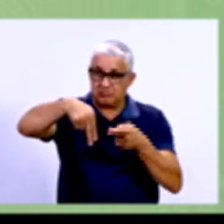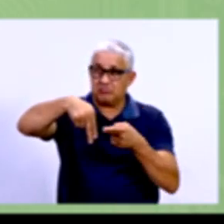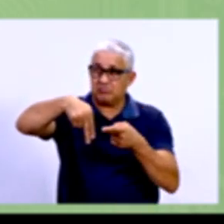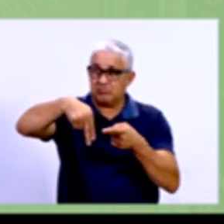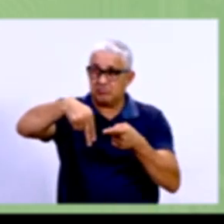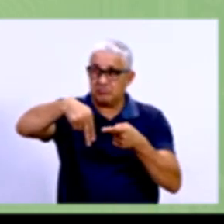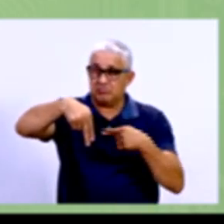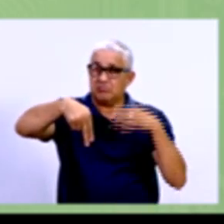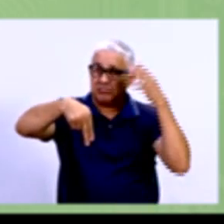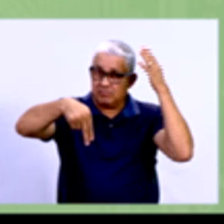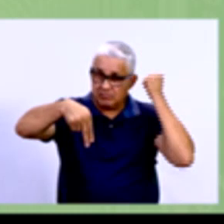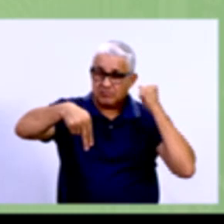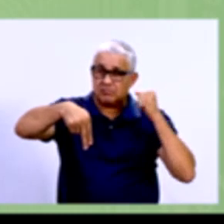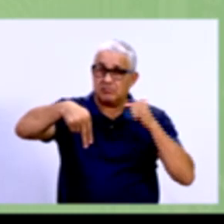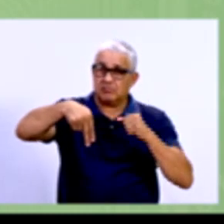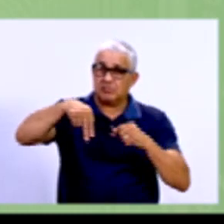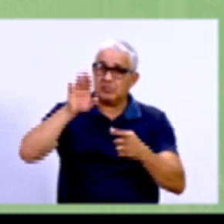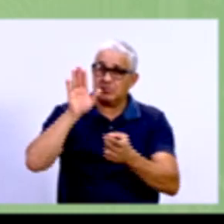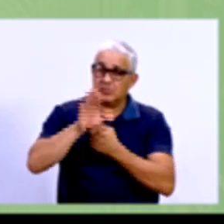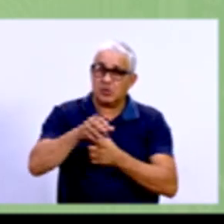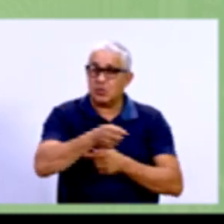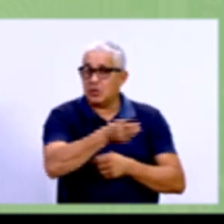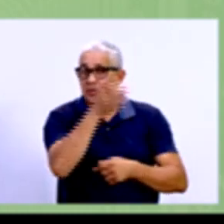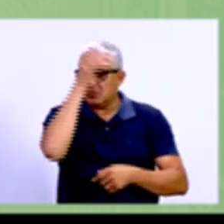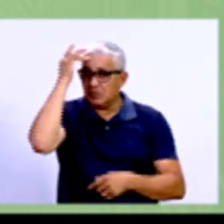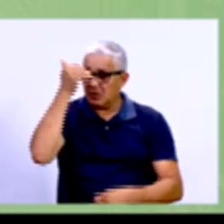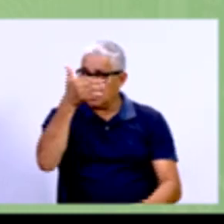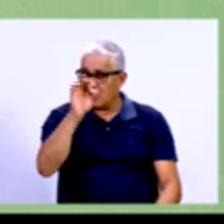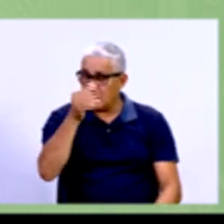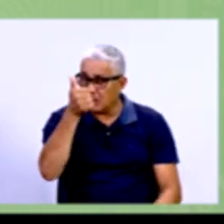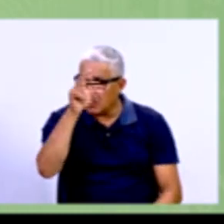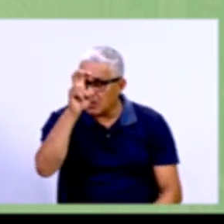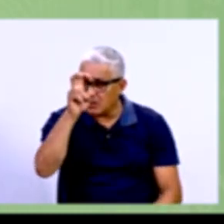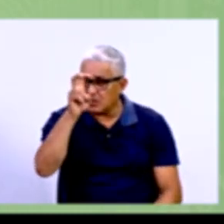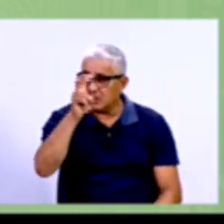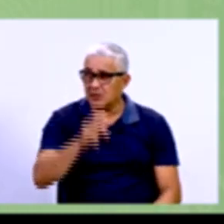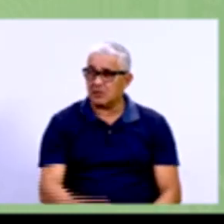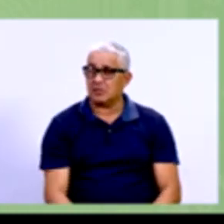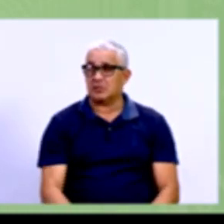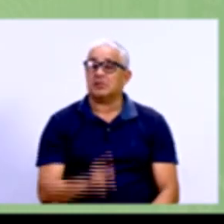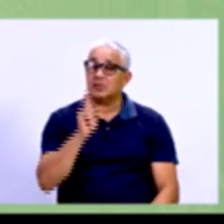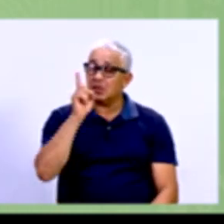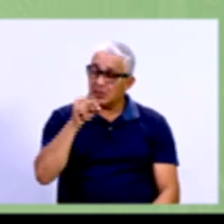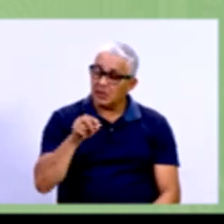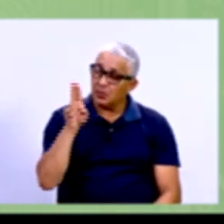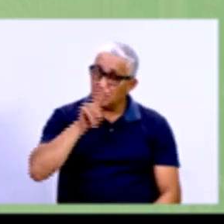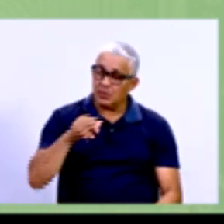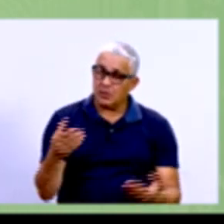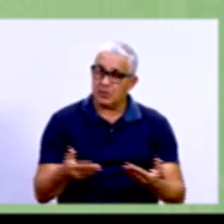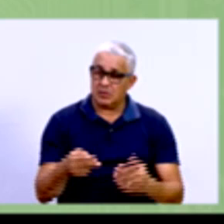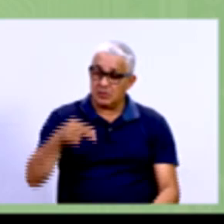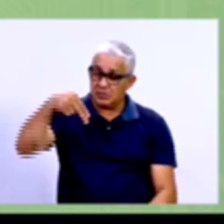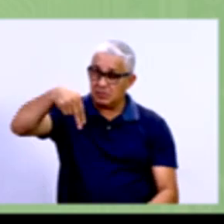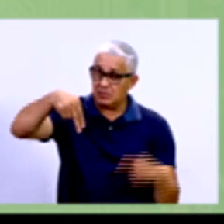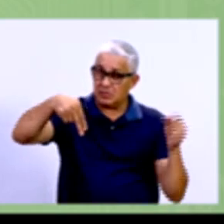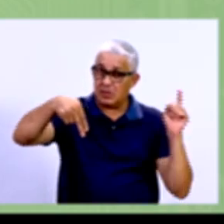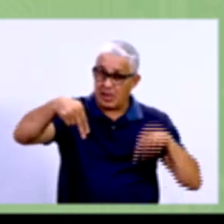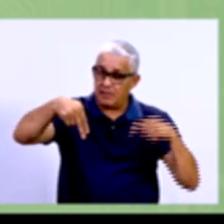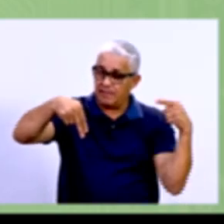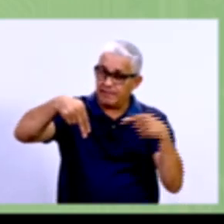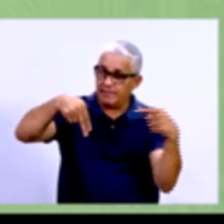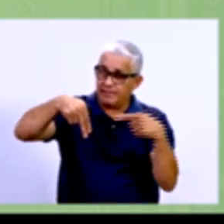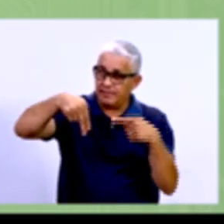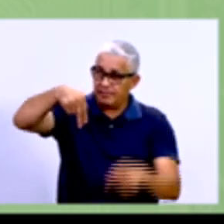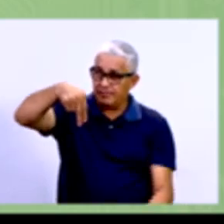eu estou usando uma amostra de quantas pessoas? De 10 pessoas? De 15 pessoas? É isso que a gente vai usar, esse N aí que a gente vai usar,